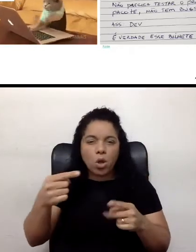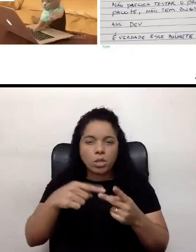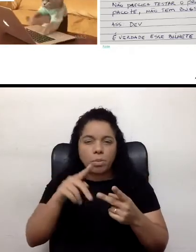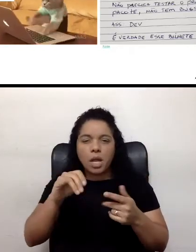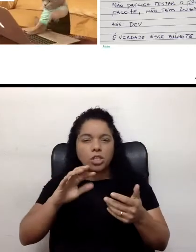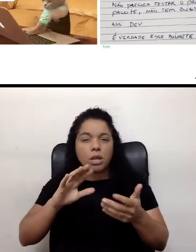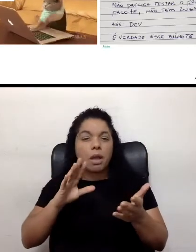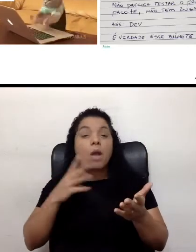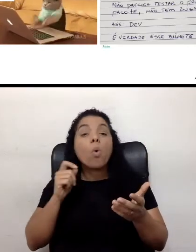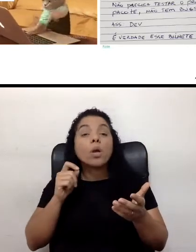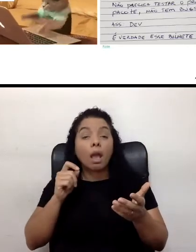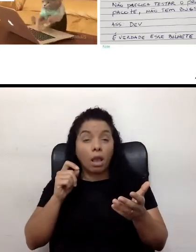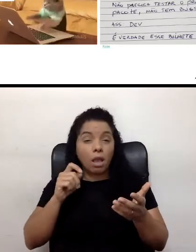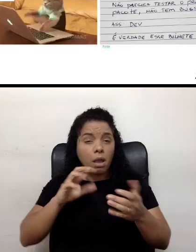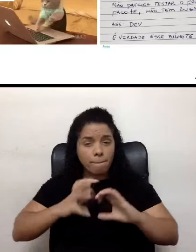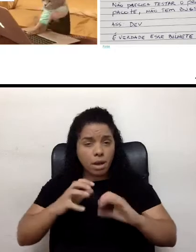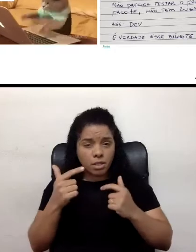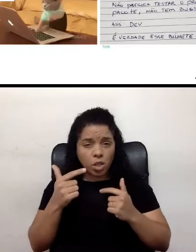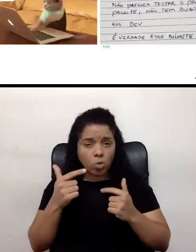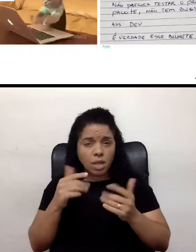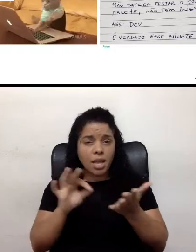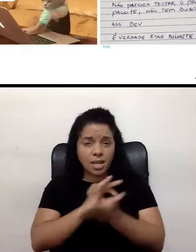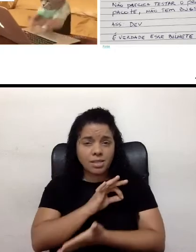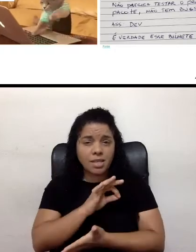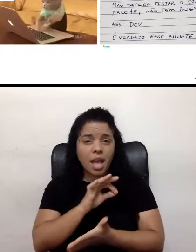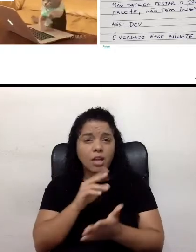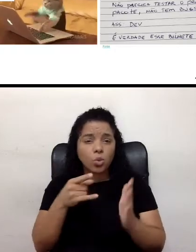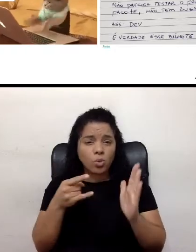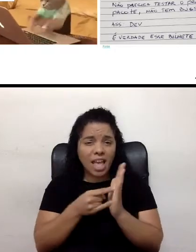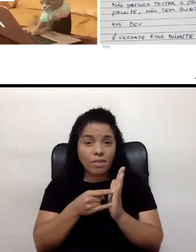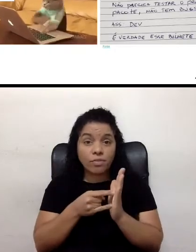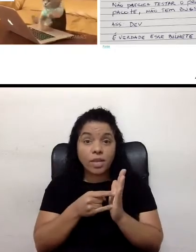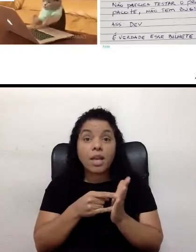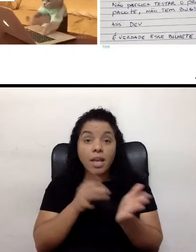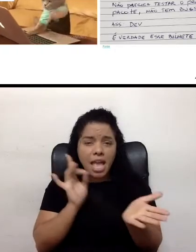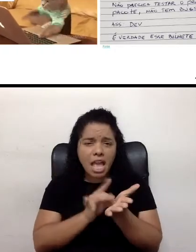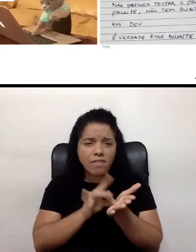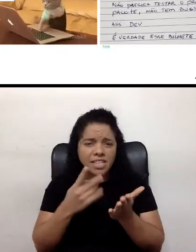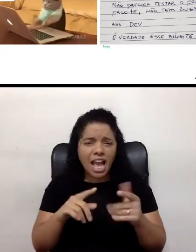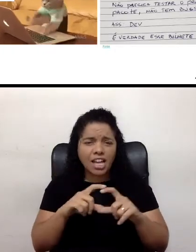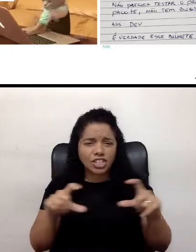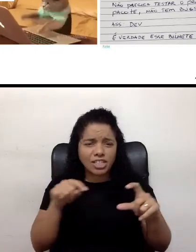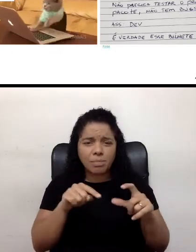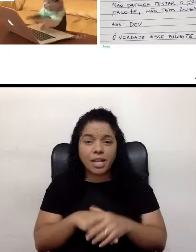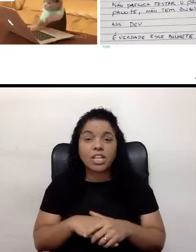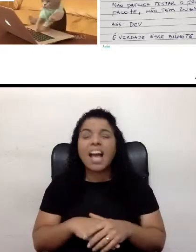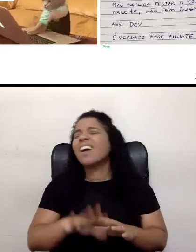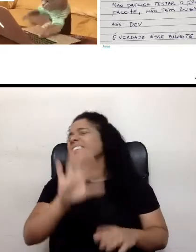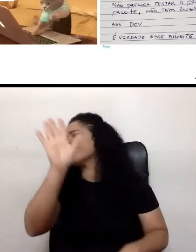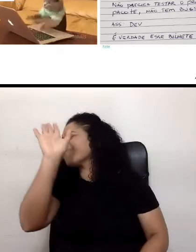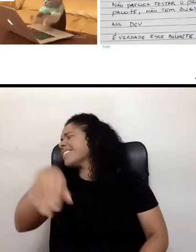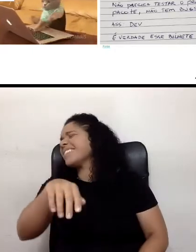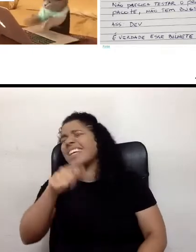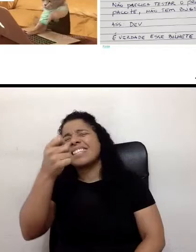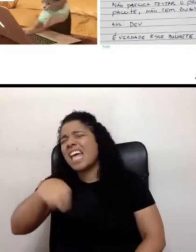bugs. Assinado, dev. É verdade esse bilhete. Quem nunca já ouviu? Não, não precisa testar.